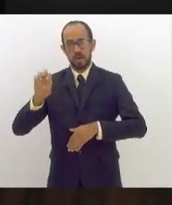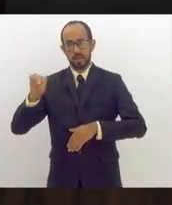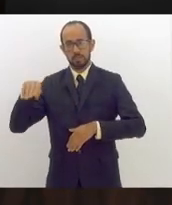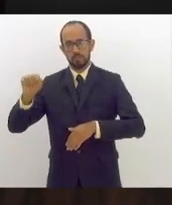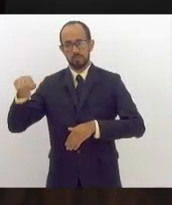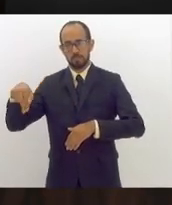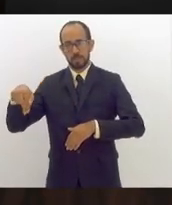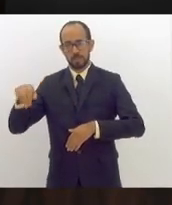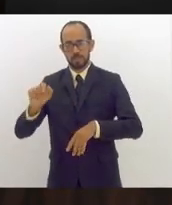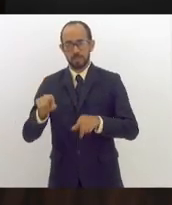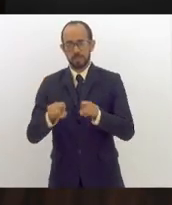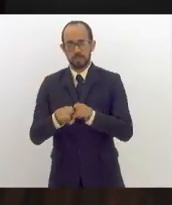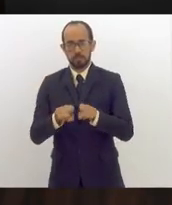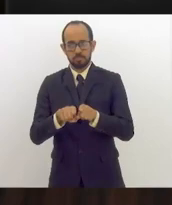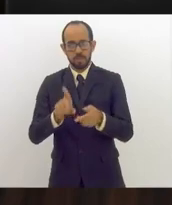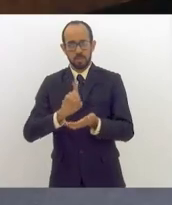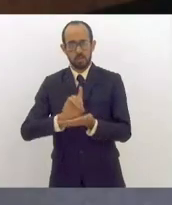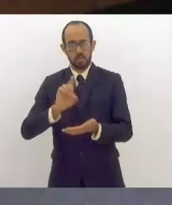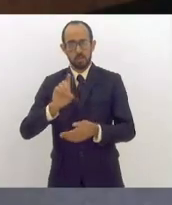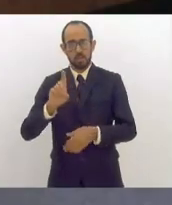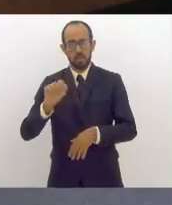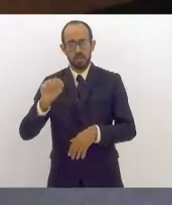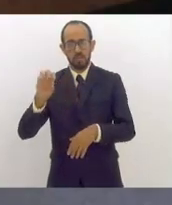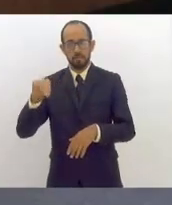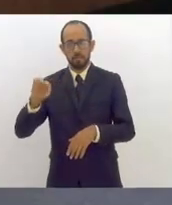seja bem-vindo meus irmãos